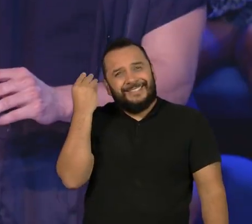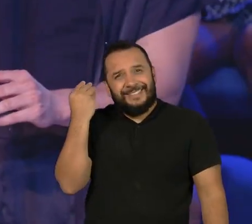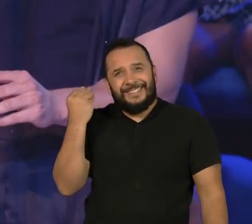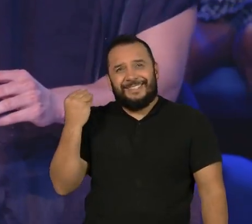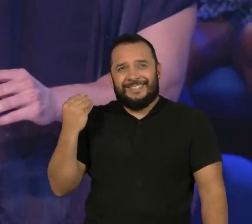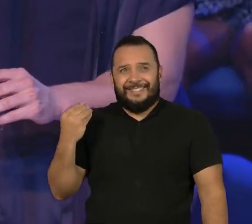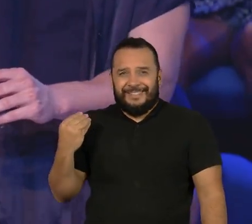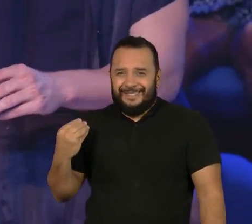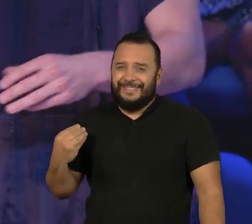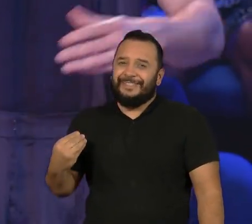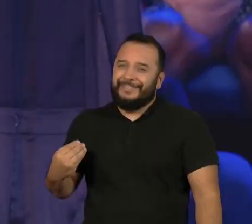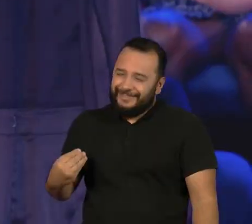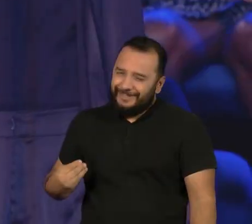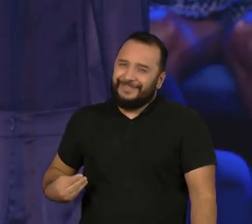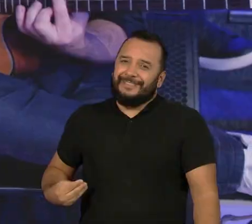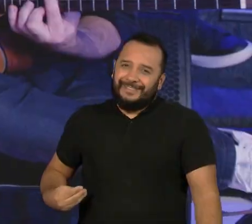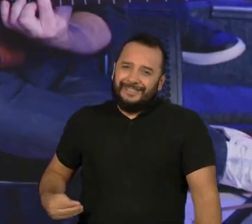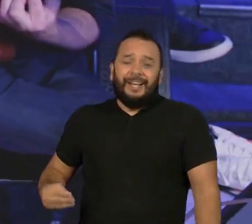aquecer.